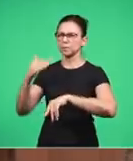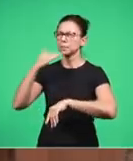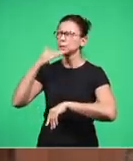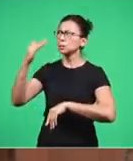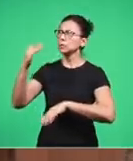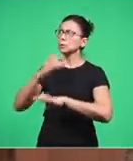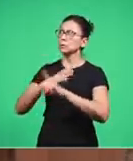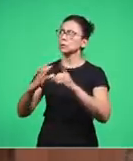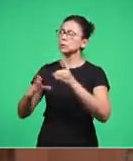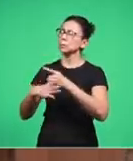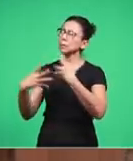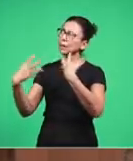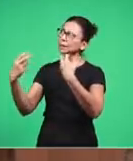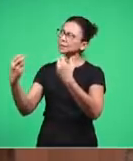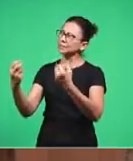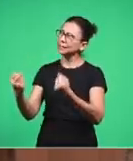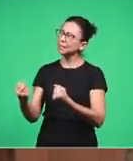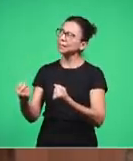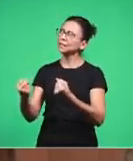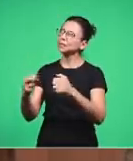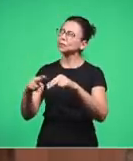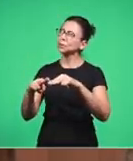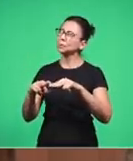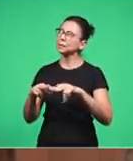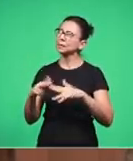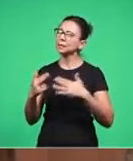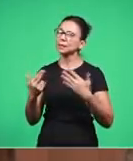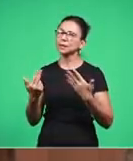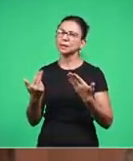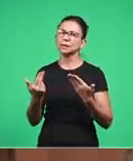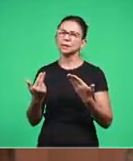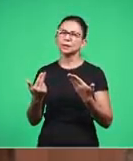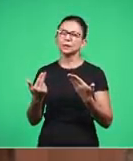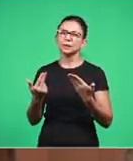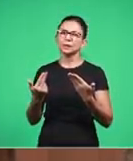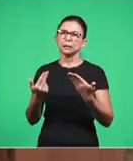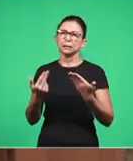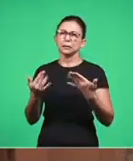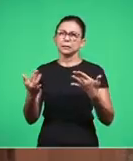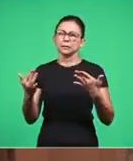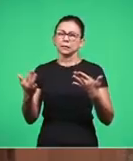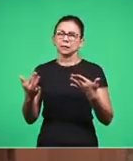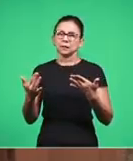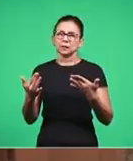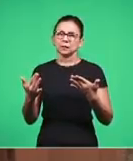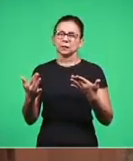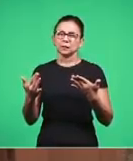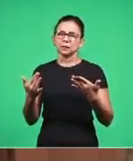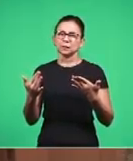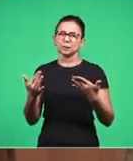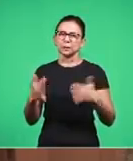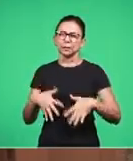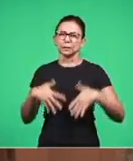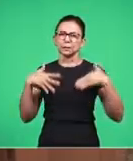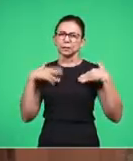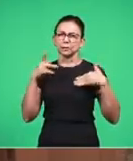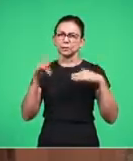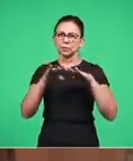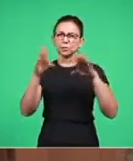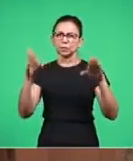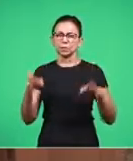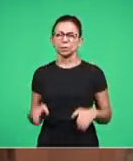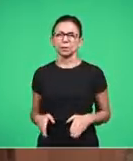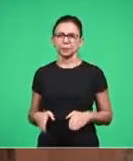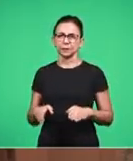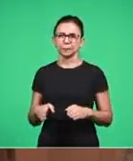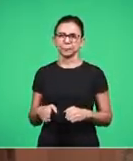culto como oferta suave em Teu altar. Em Teu nome dizemos, com o amor de Deus Pai, a graça maravilhosa de nosso Senhor e Salvador Jesus